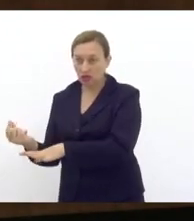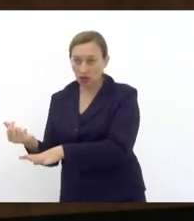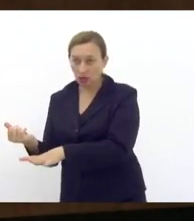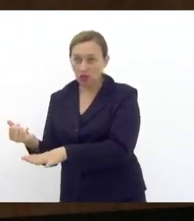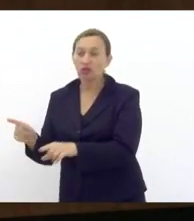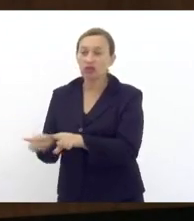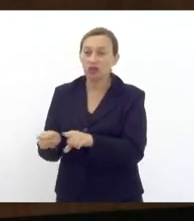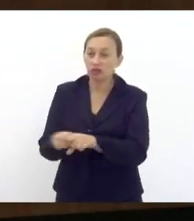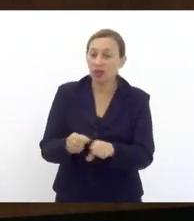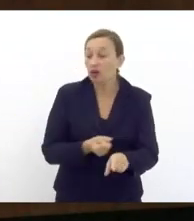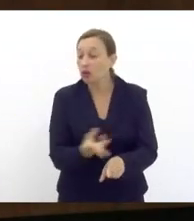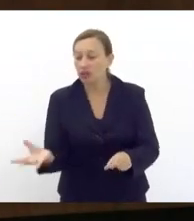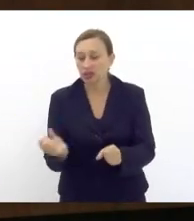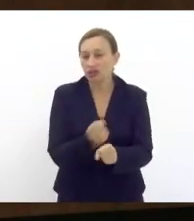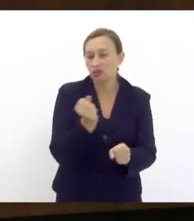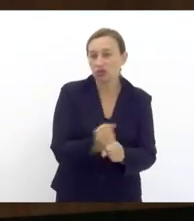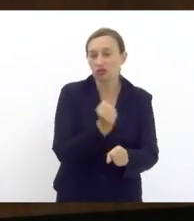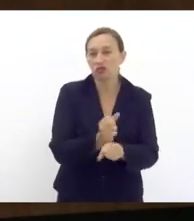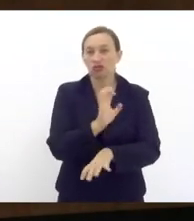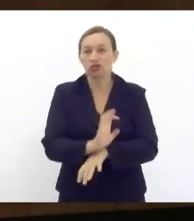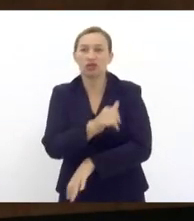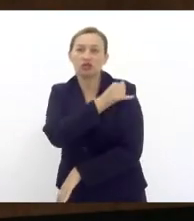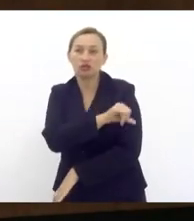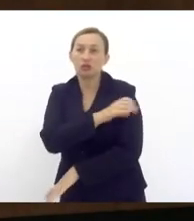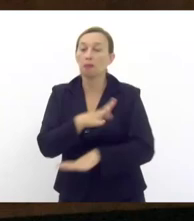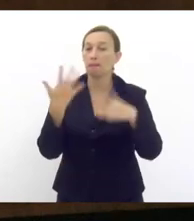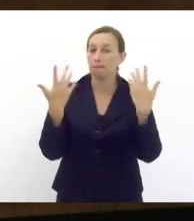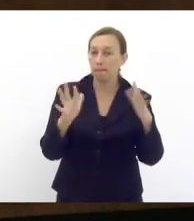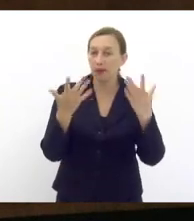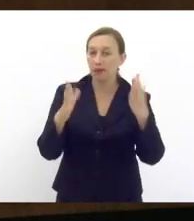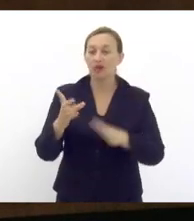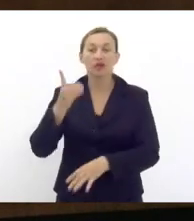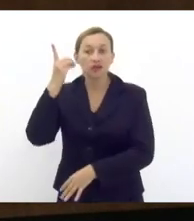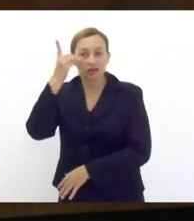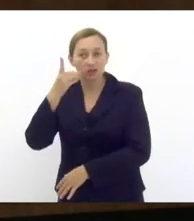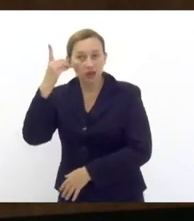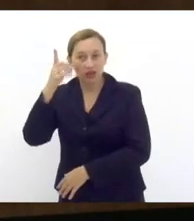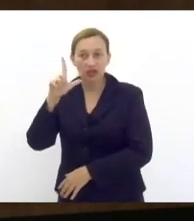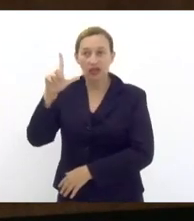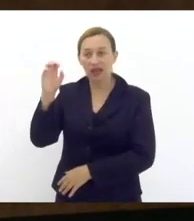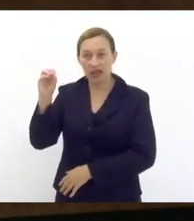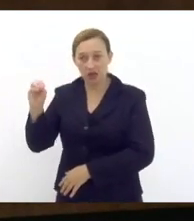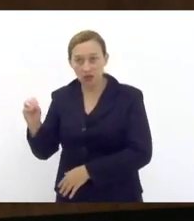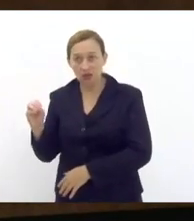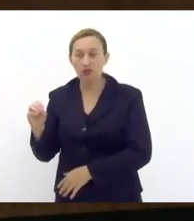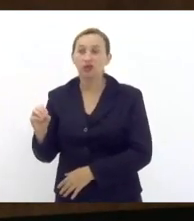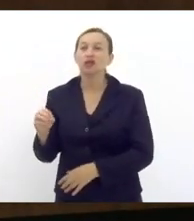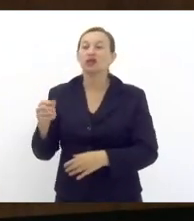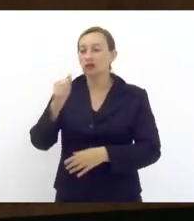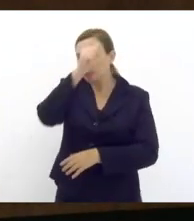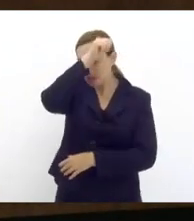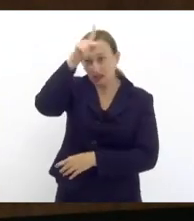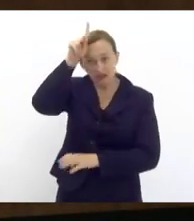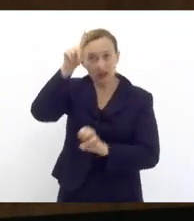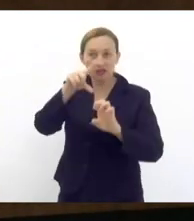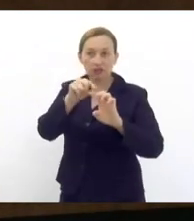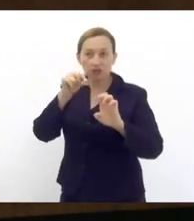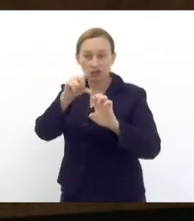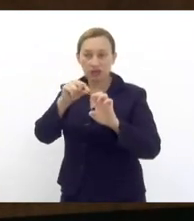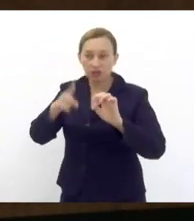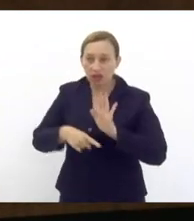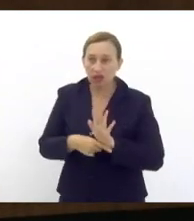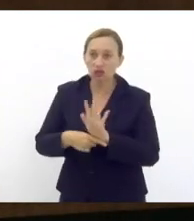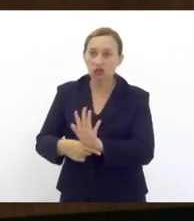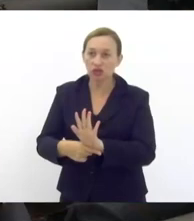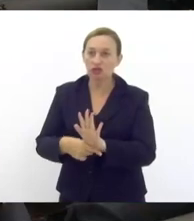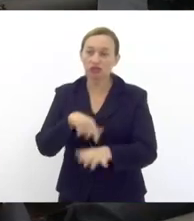de construções do Estado do Rio de Janeiro. Então, parabenizar o deputado Léo Vieira e o nosso prefeito empreendedor que está dando um show de